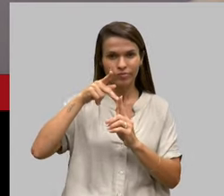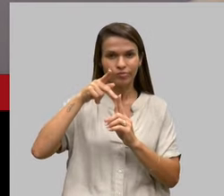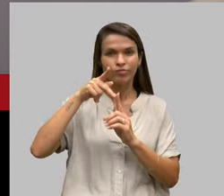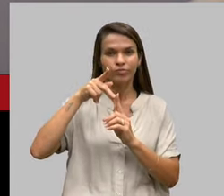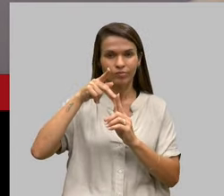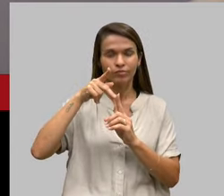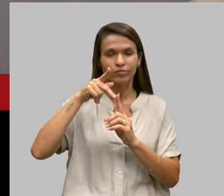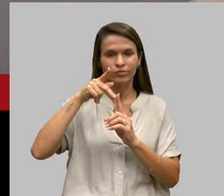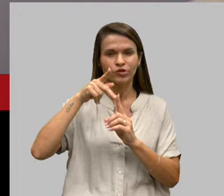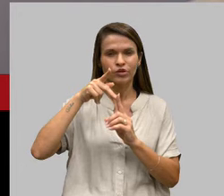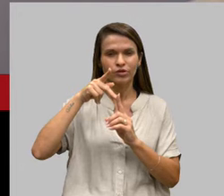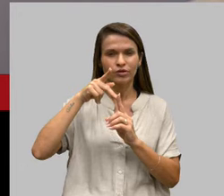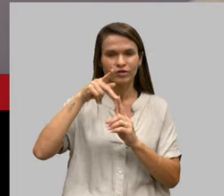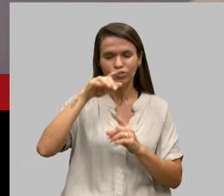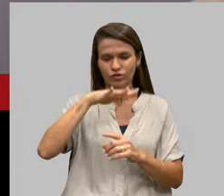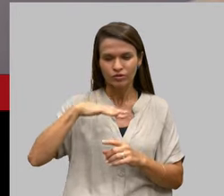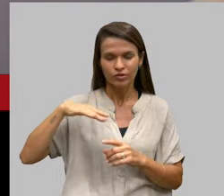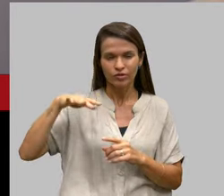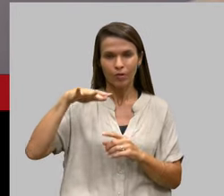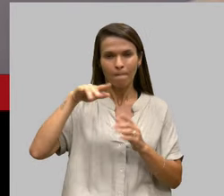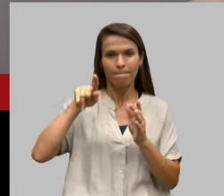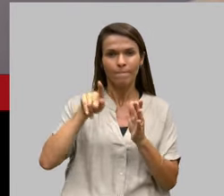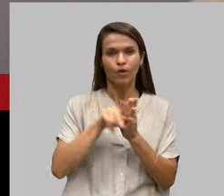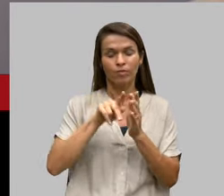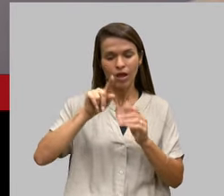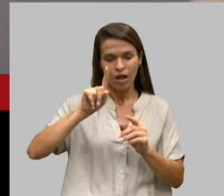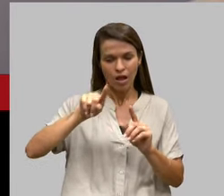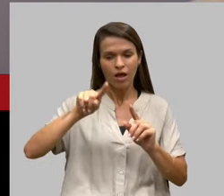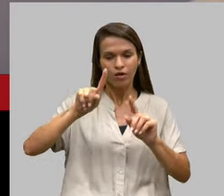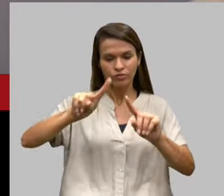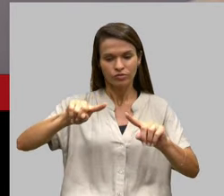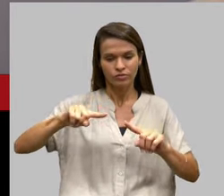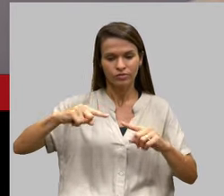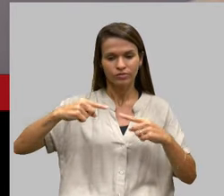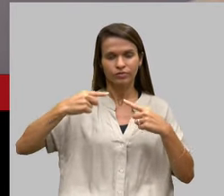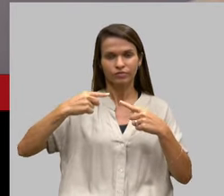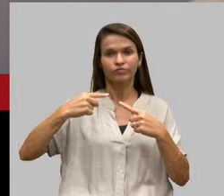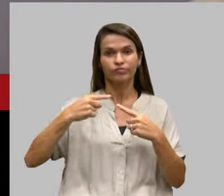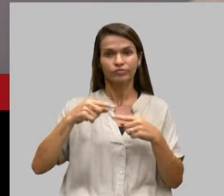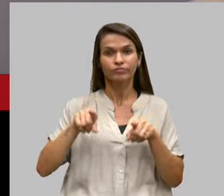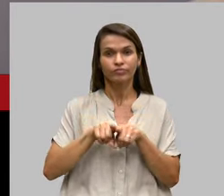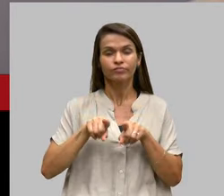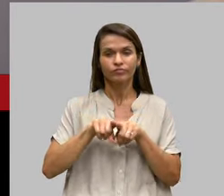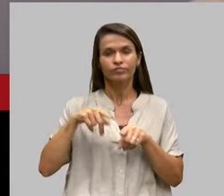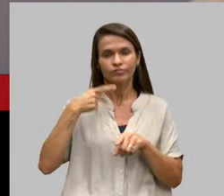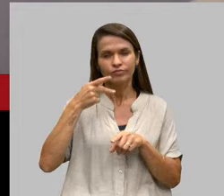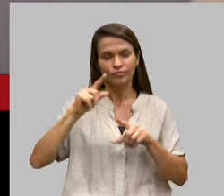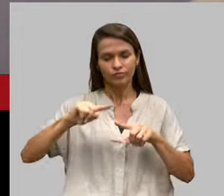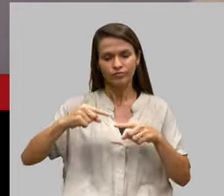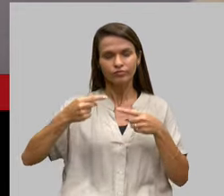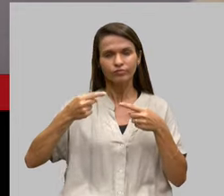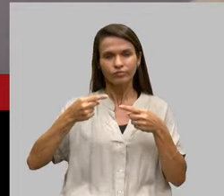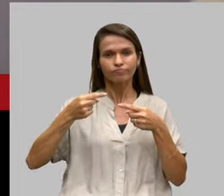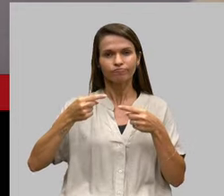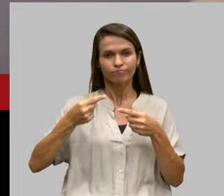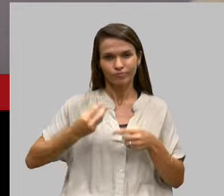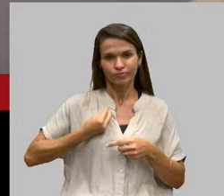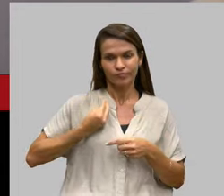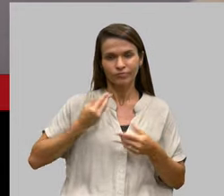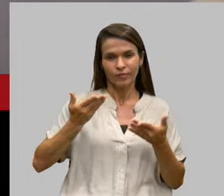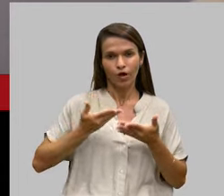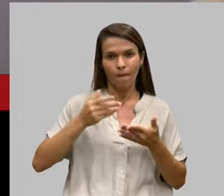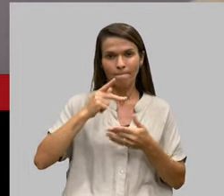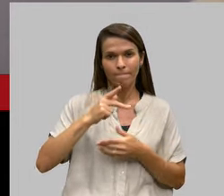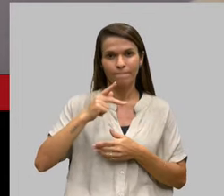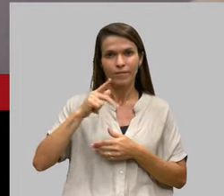regime geral regime próprio é um grande desafio a gente vai inclusive falar de um desafio que a gente tá agora premente que é o PL